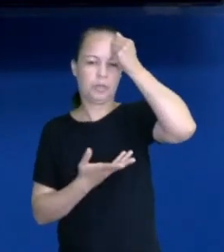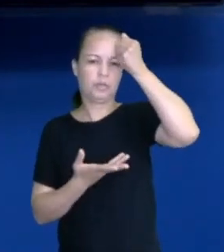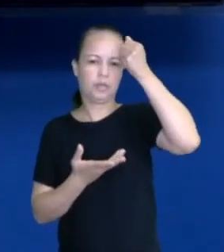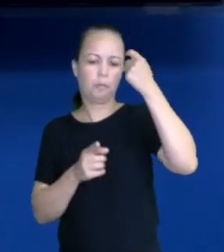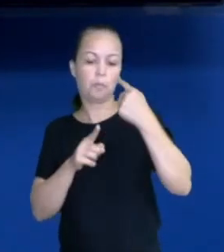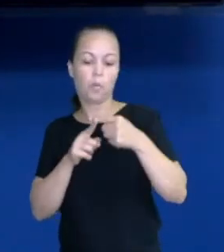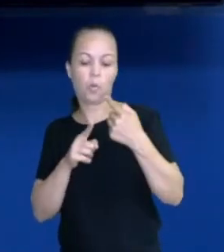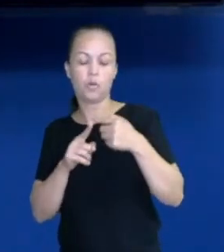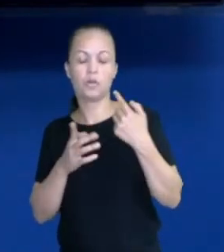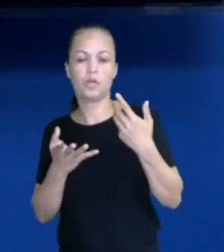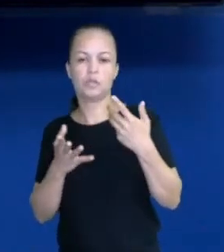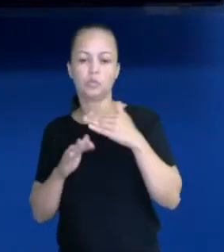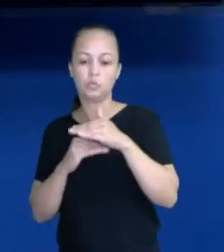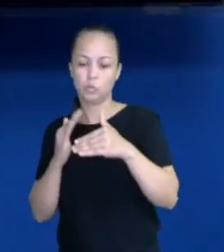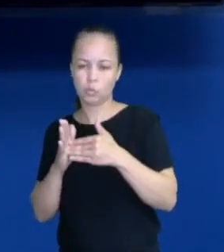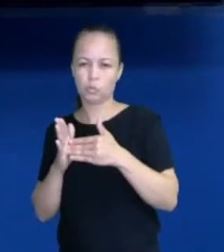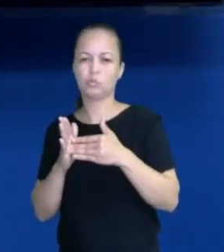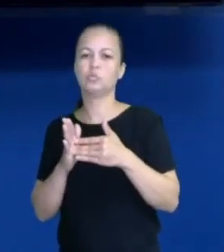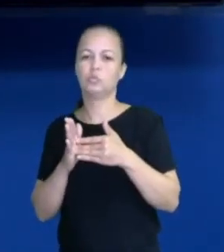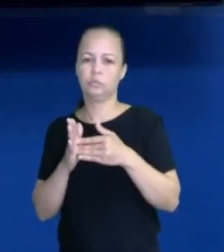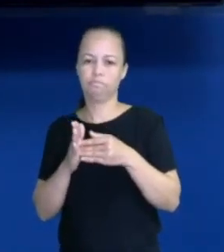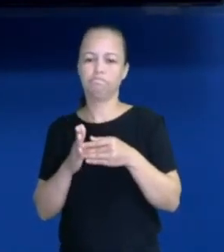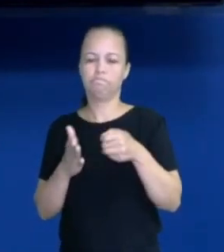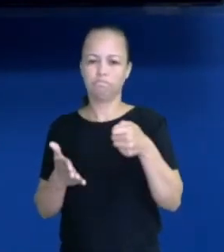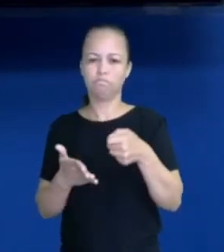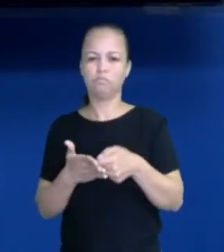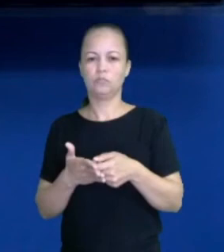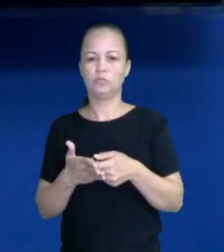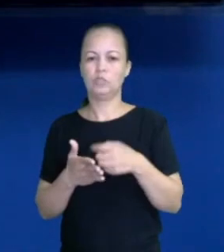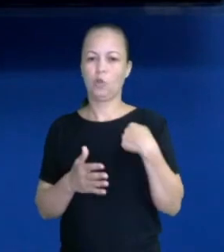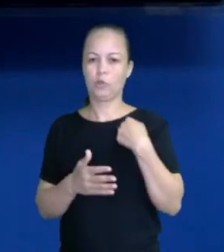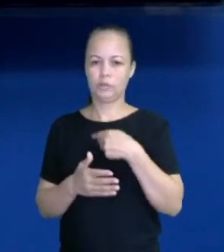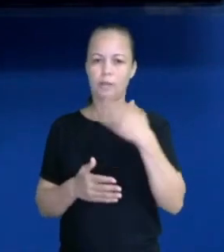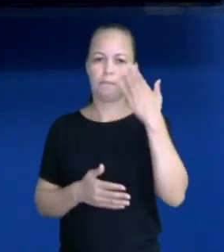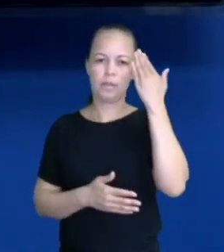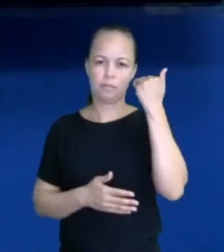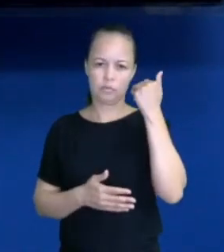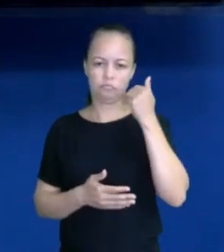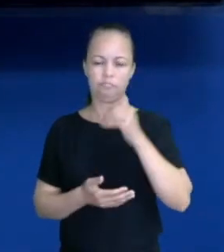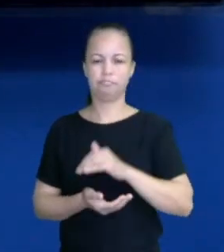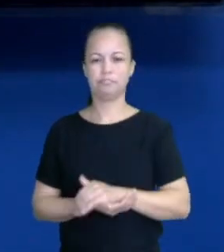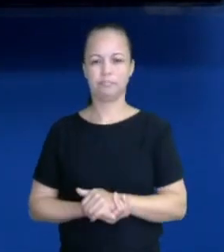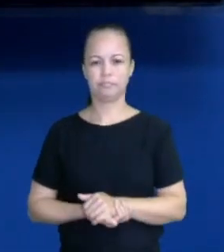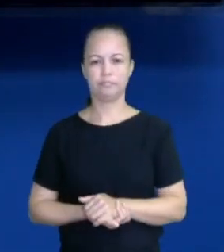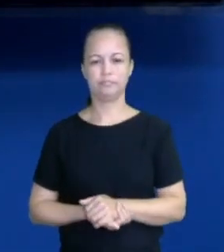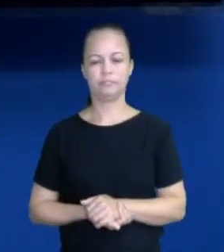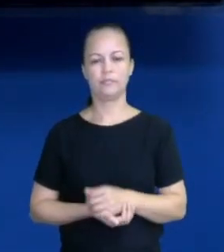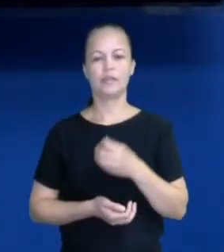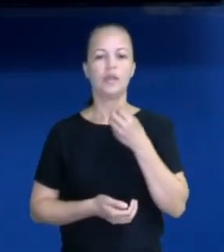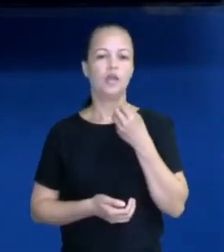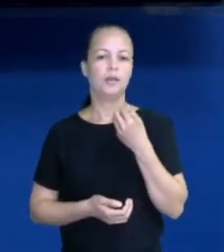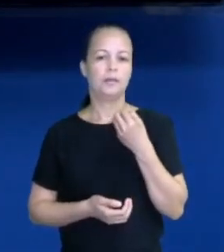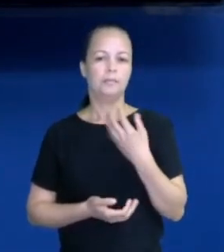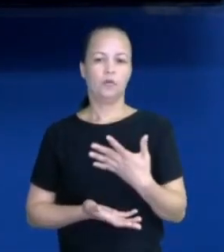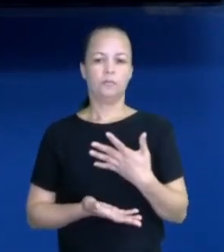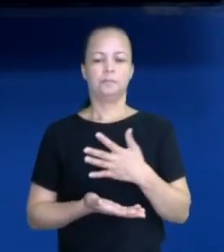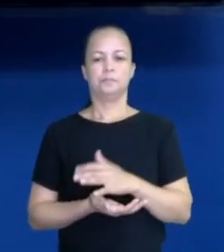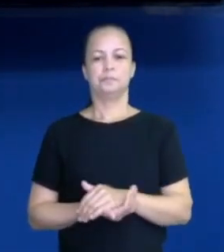porque tudo tem o seu preço, a gente sabe muito bem. Não é isso? Bom,